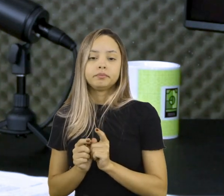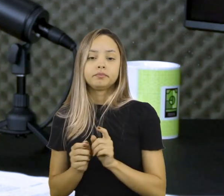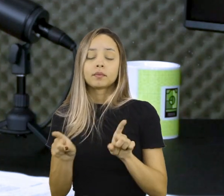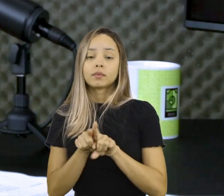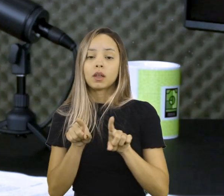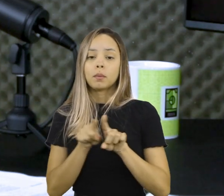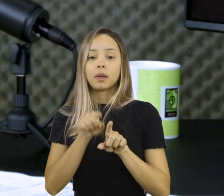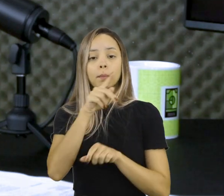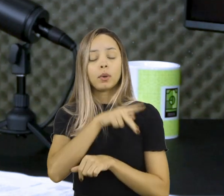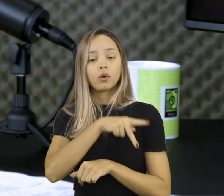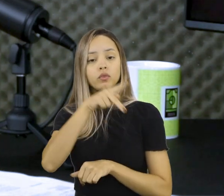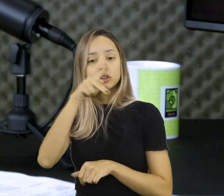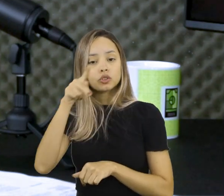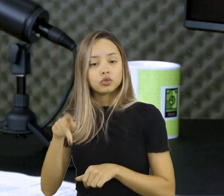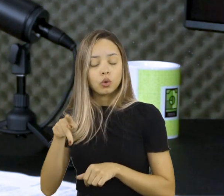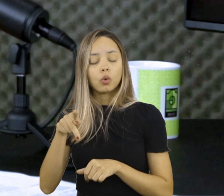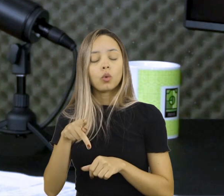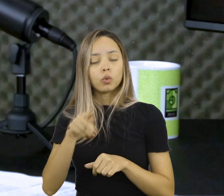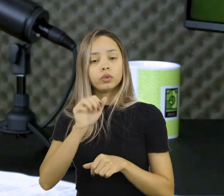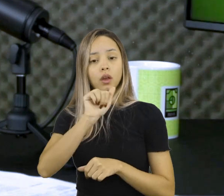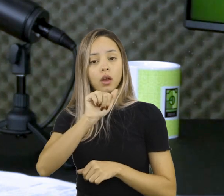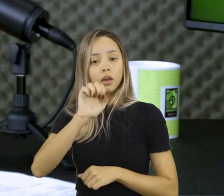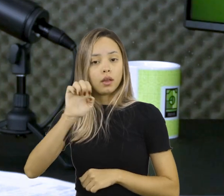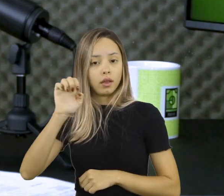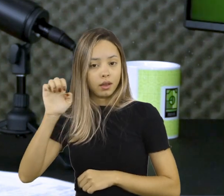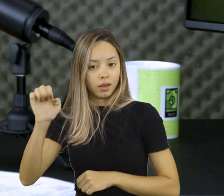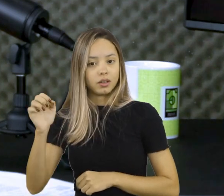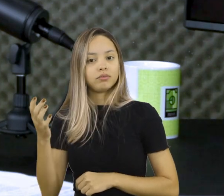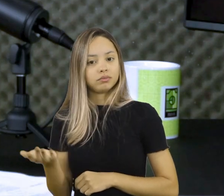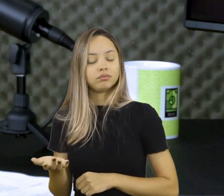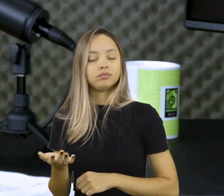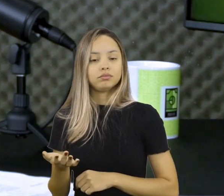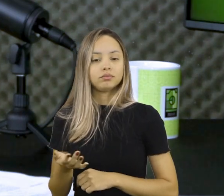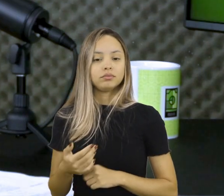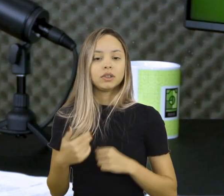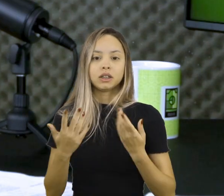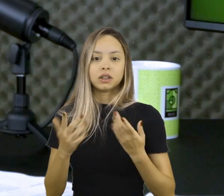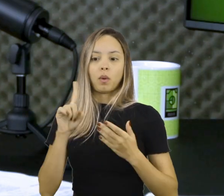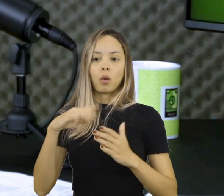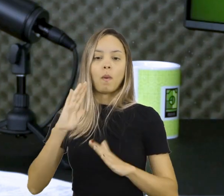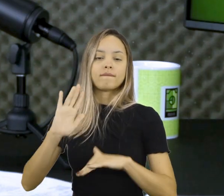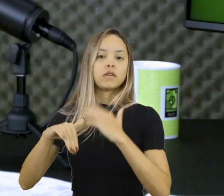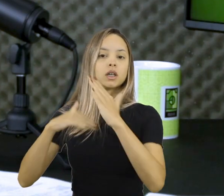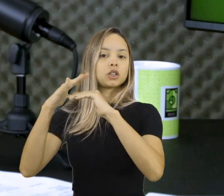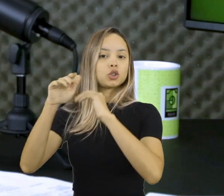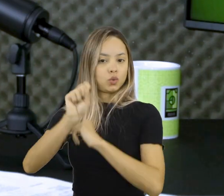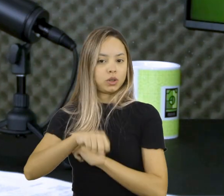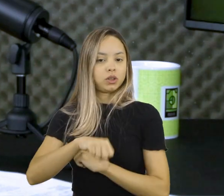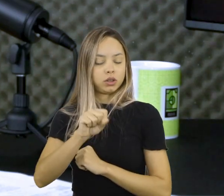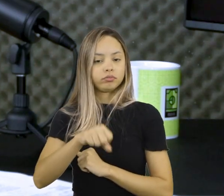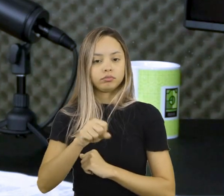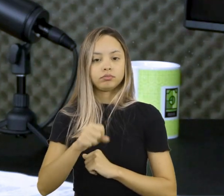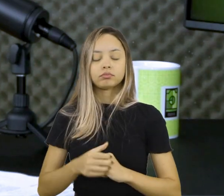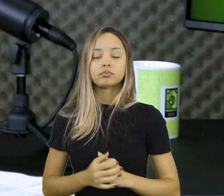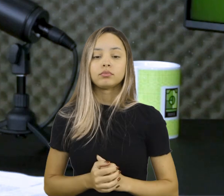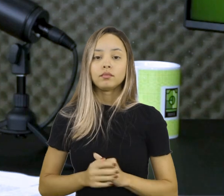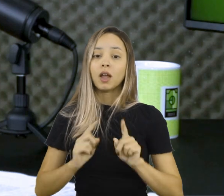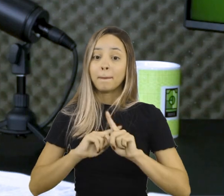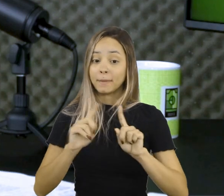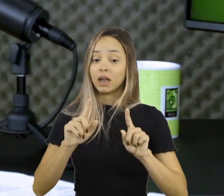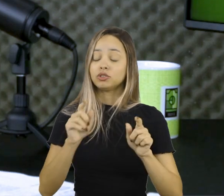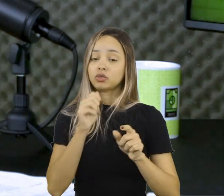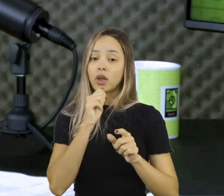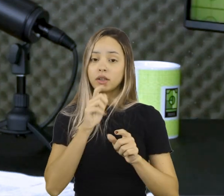os professores de atendimento educacional especializado então isso eu encaro como avanço né mas a gente ainda tem